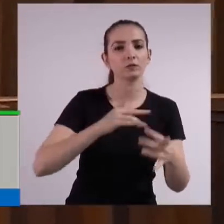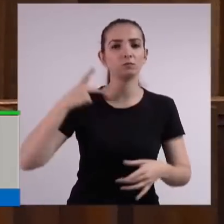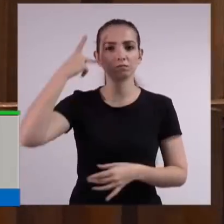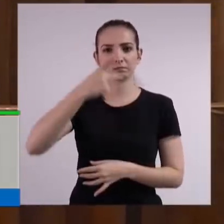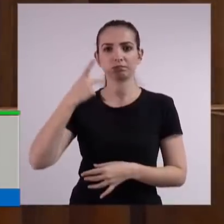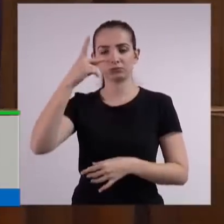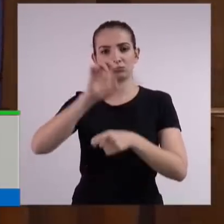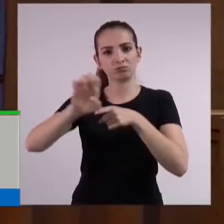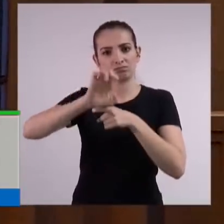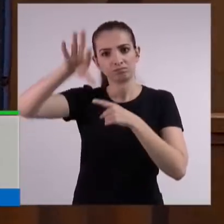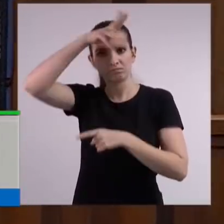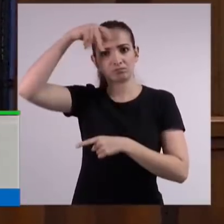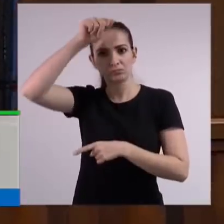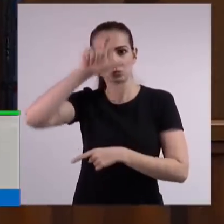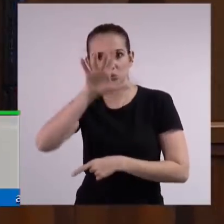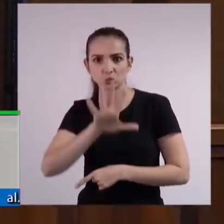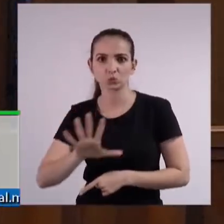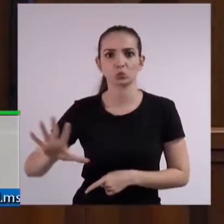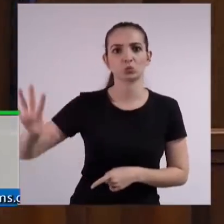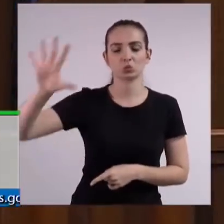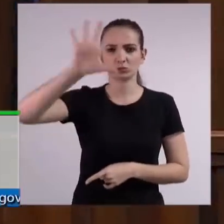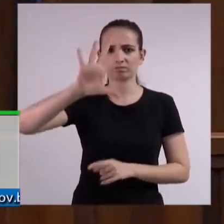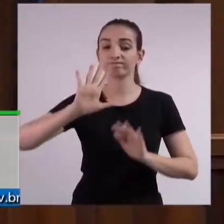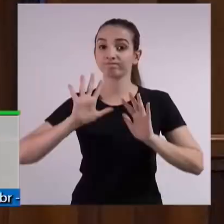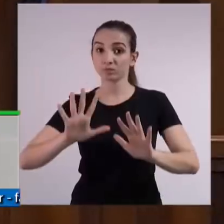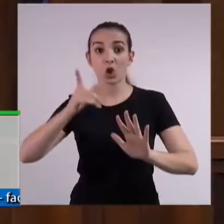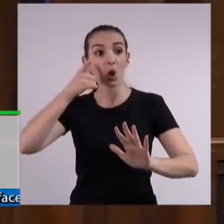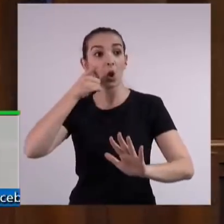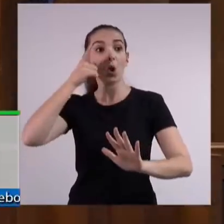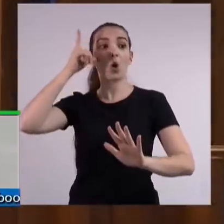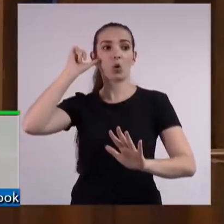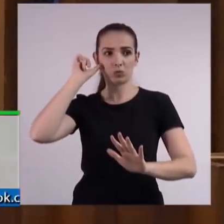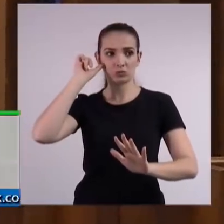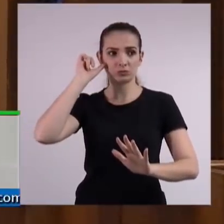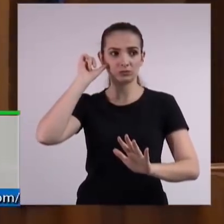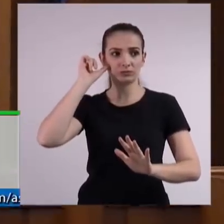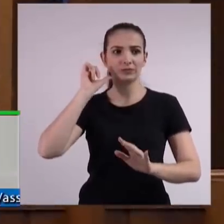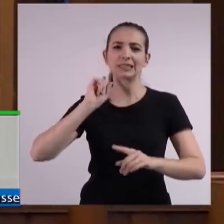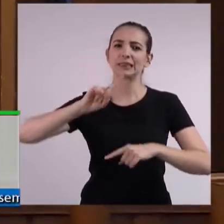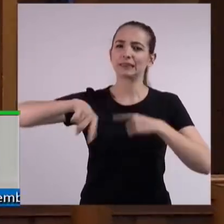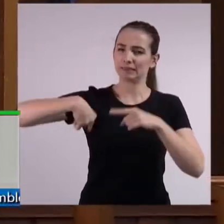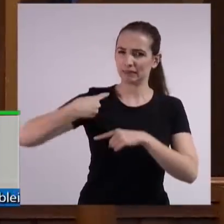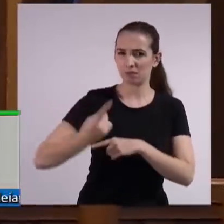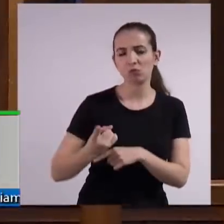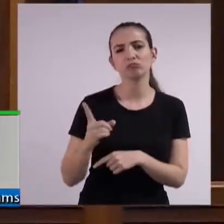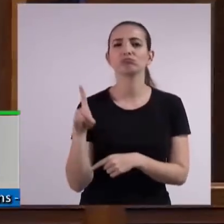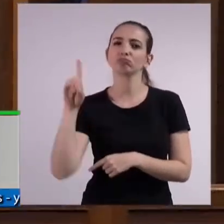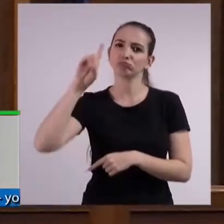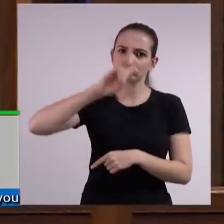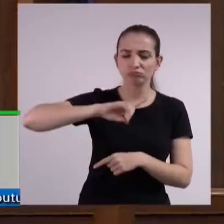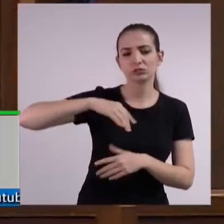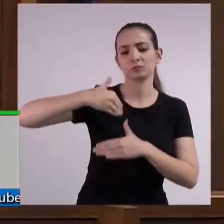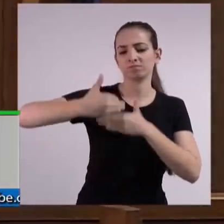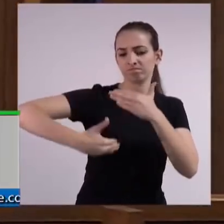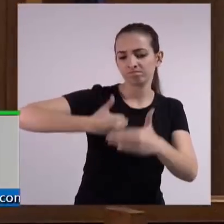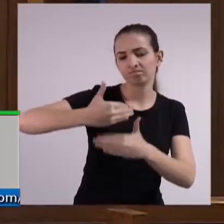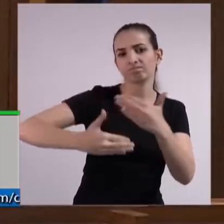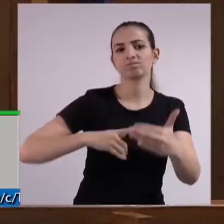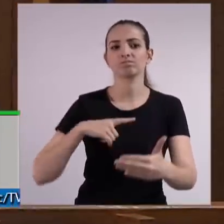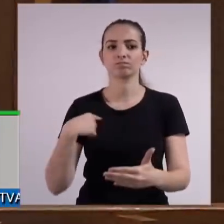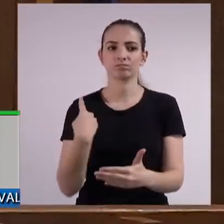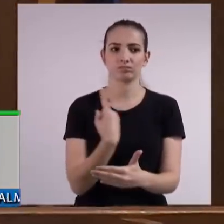Estado. Ontem, após alguns dias de